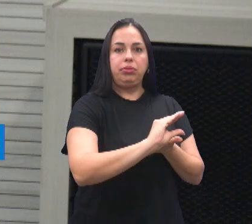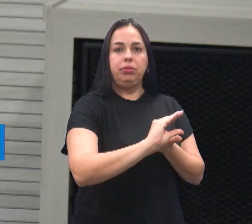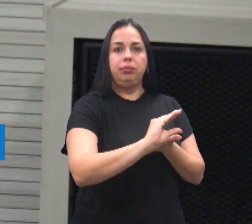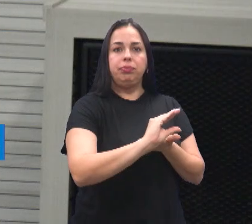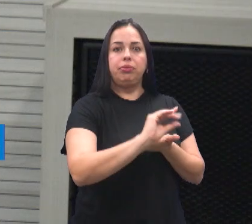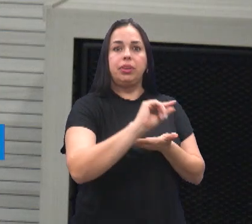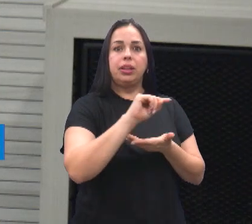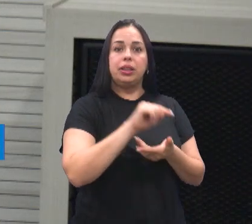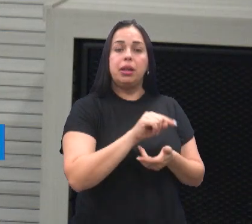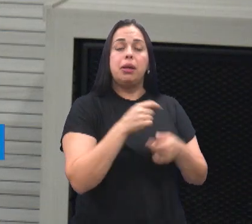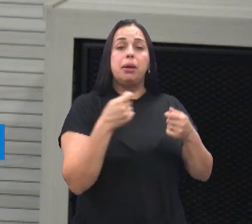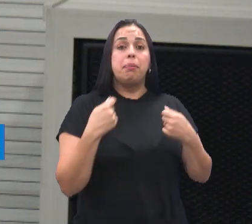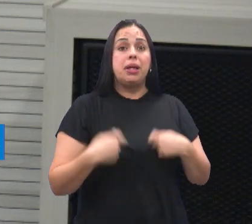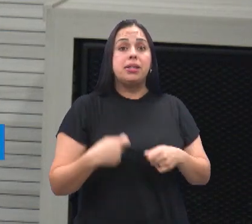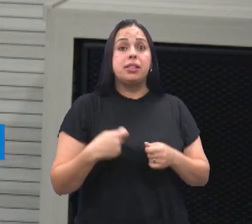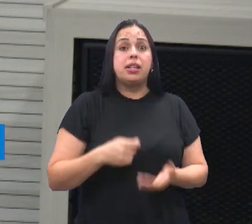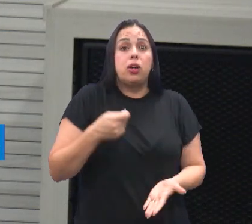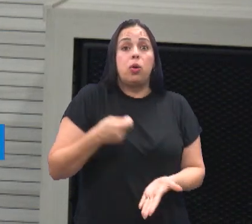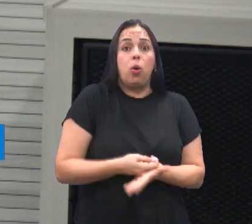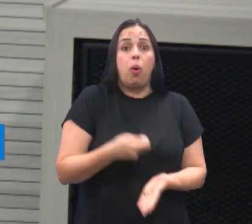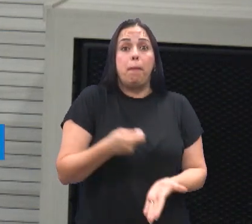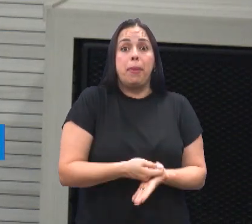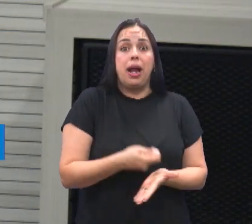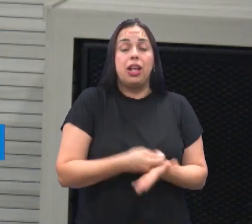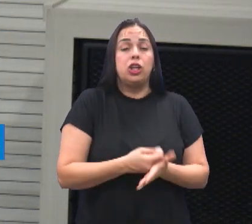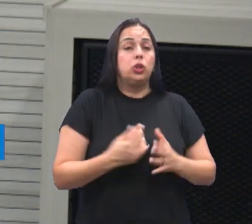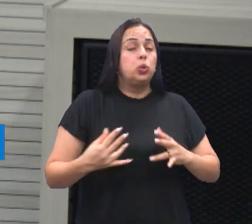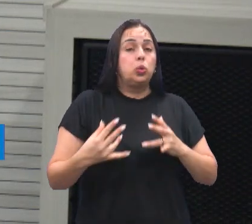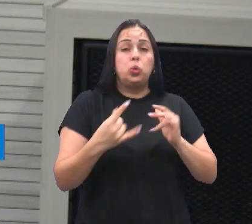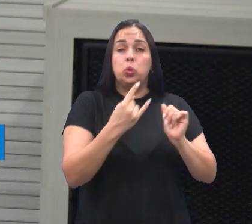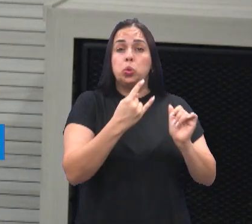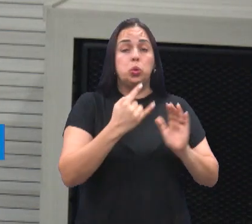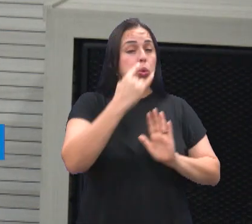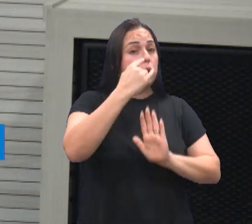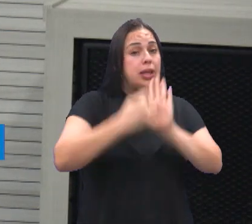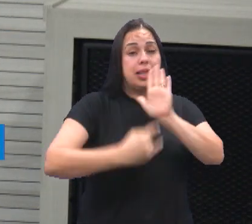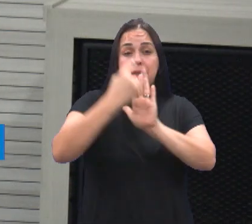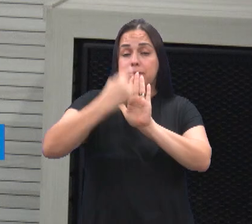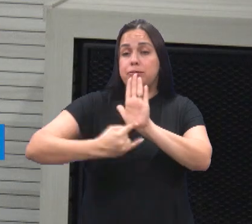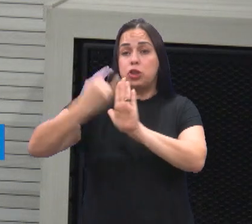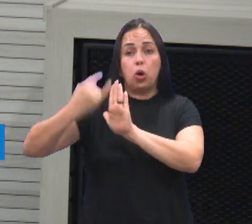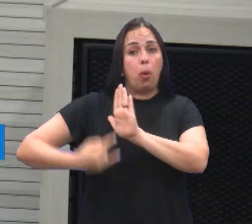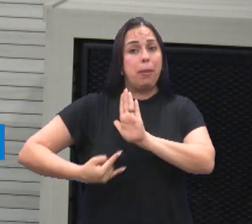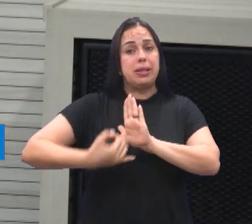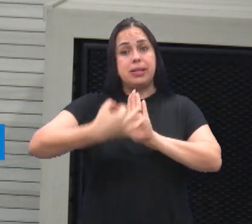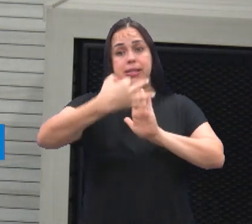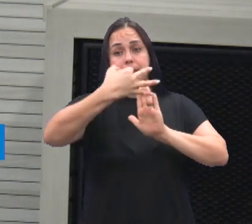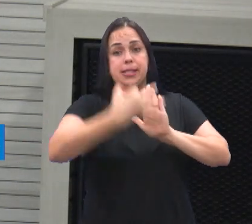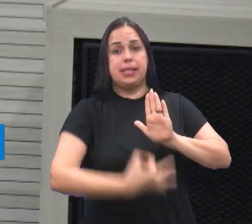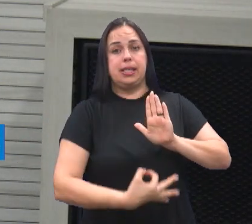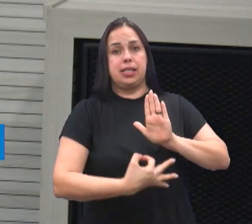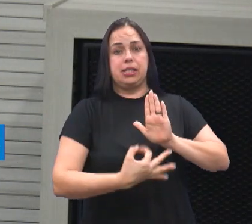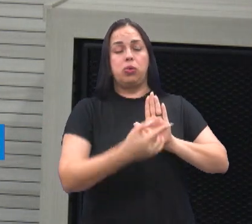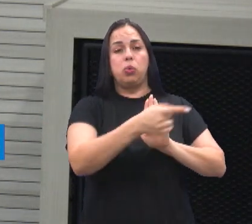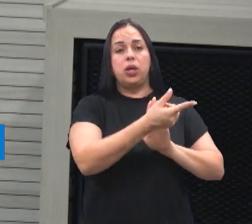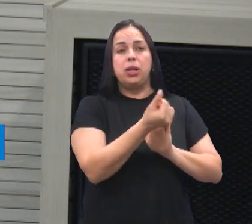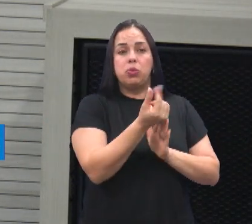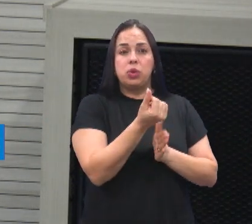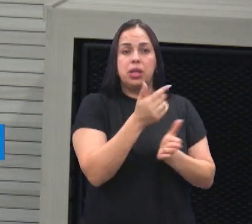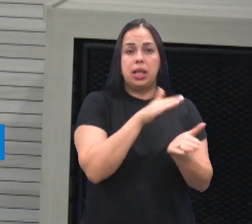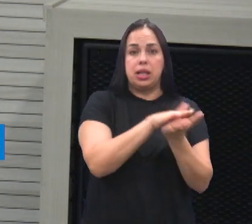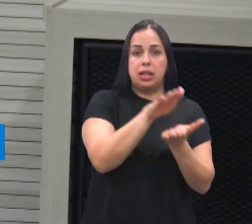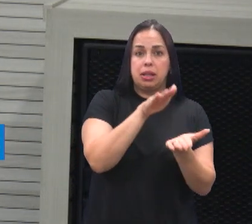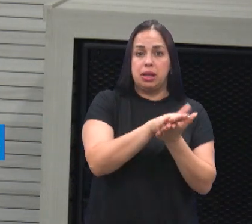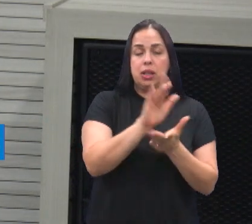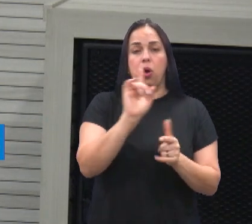precisa exigir todos os comprovantes de regularidade com as despesas e débitos